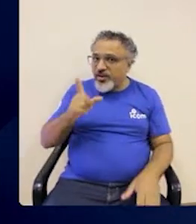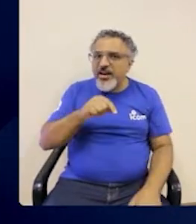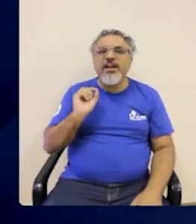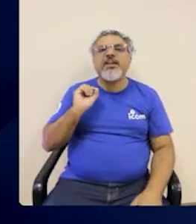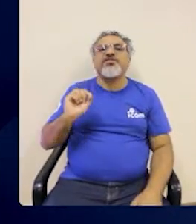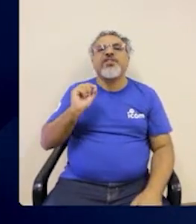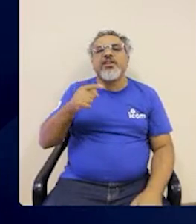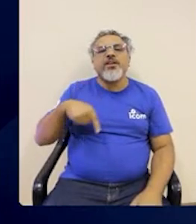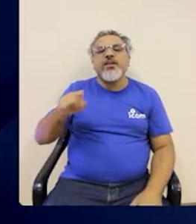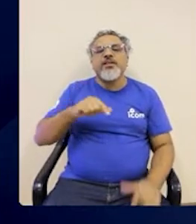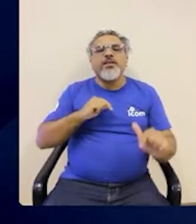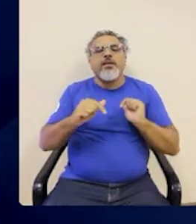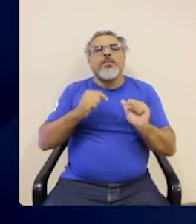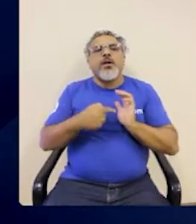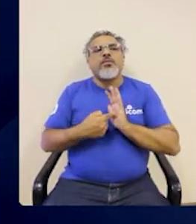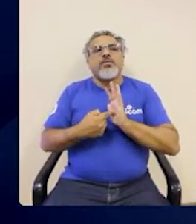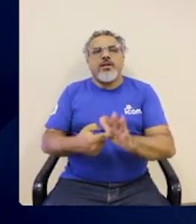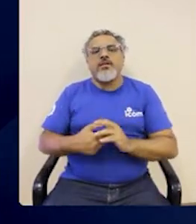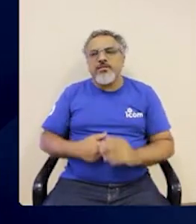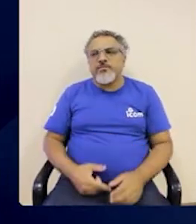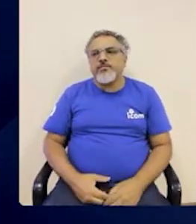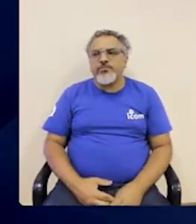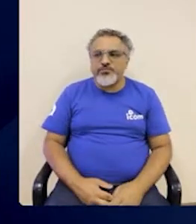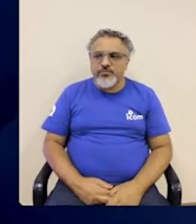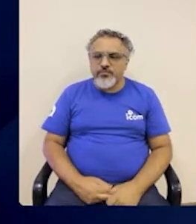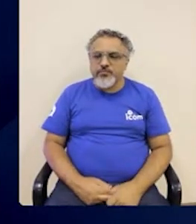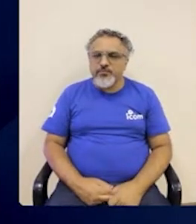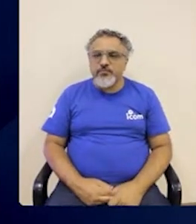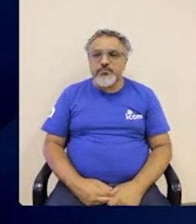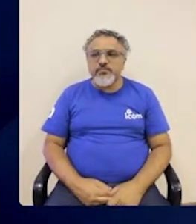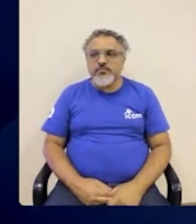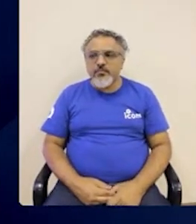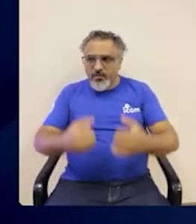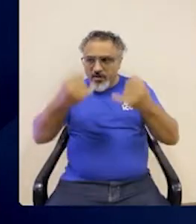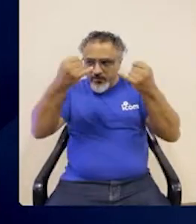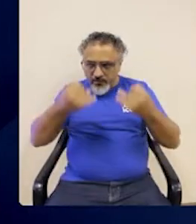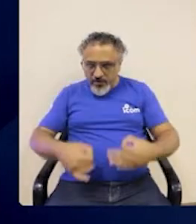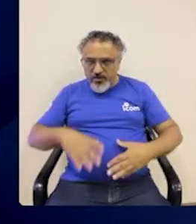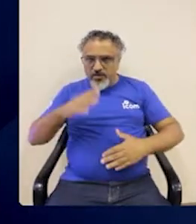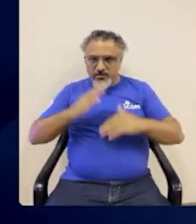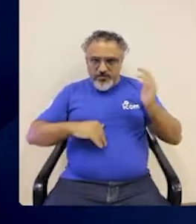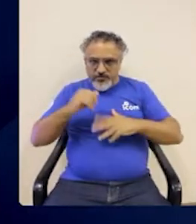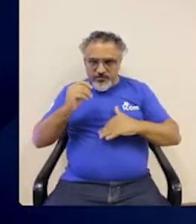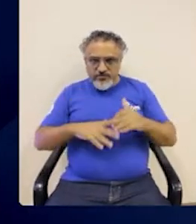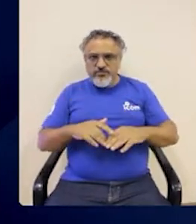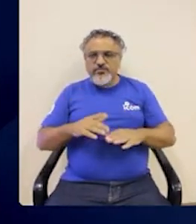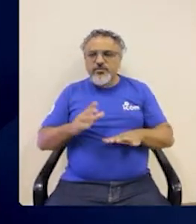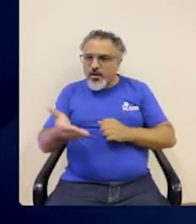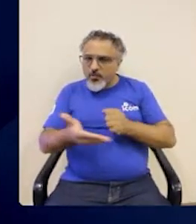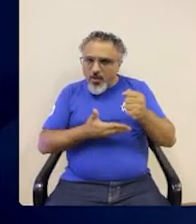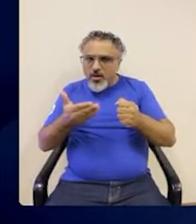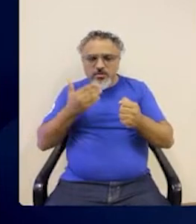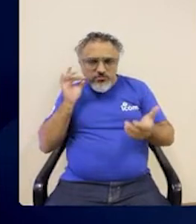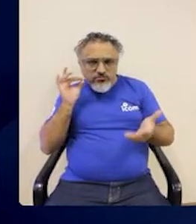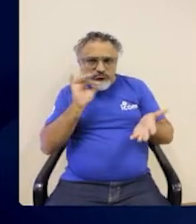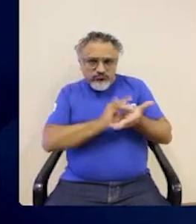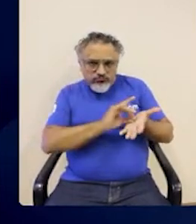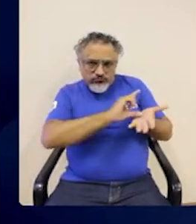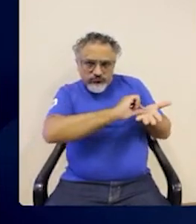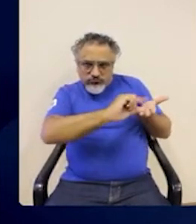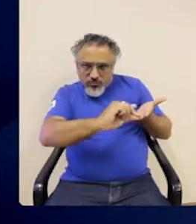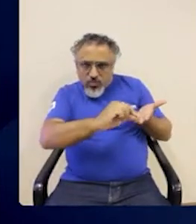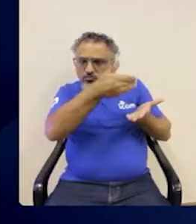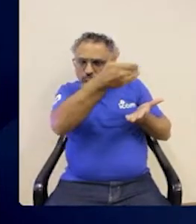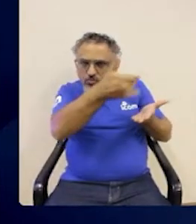esses trabalhos trazem. E aí, quando a gente fala, né, de competências e habilidades para a prática baseada em evidência, tanto nos